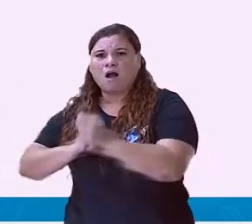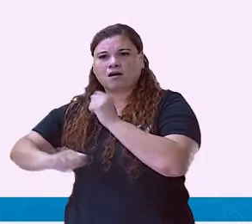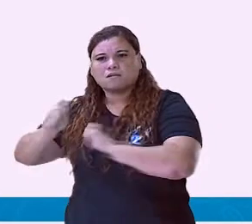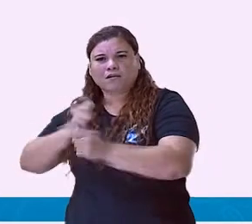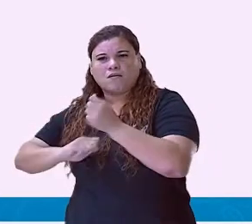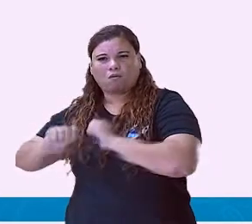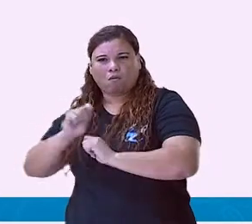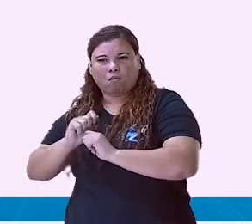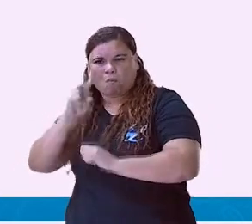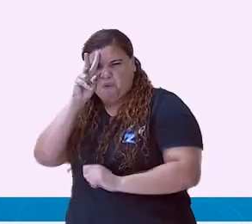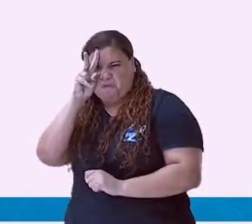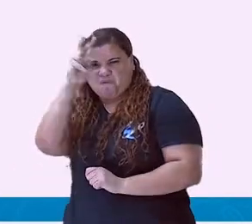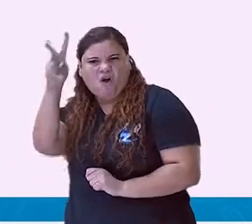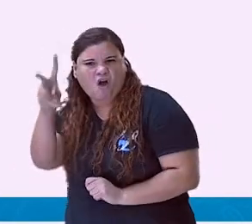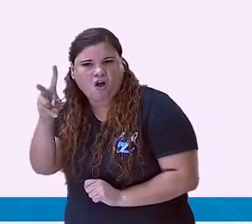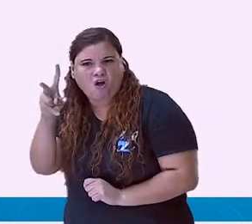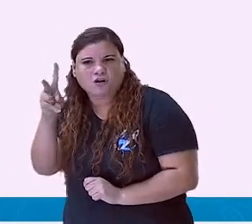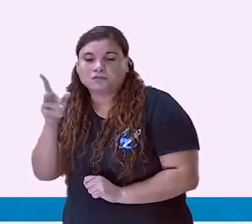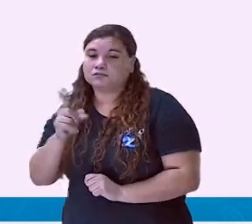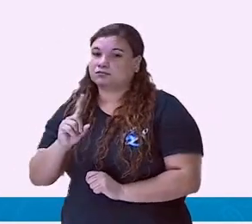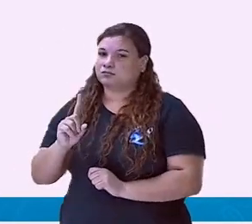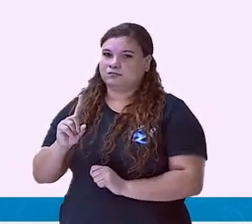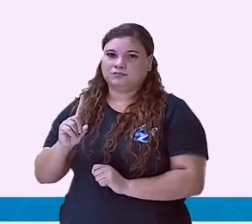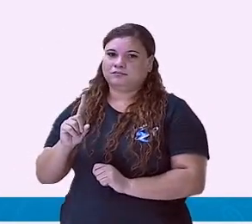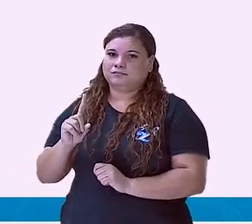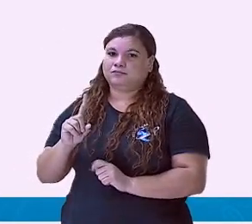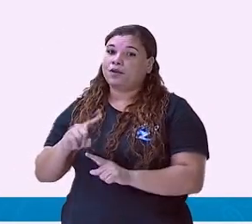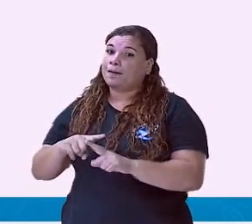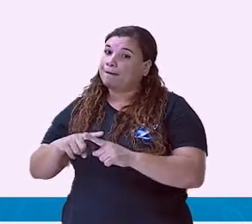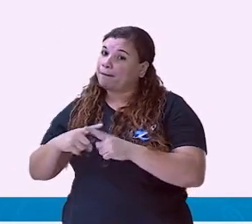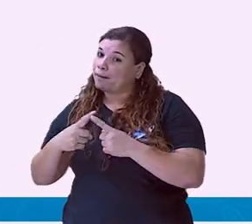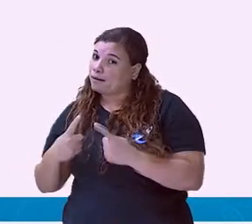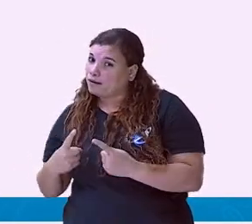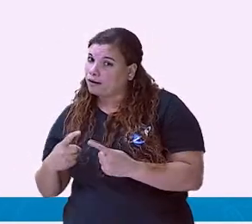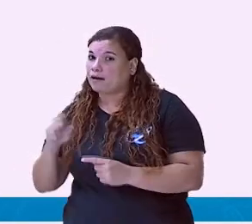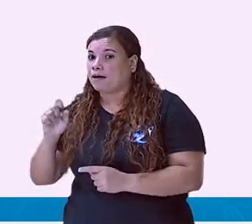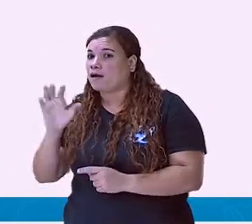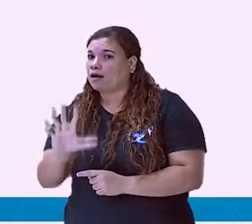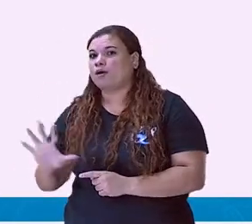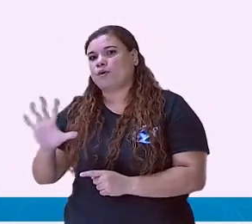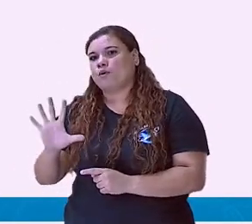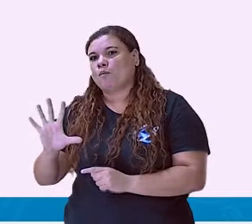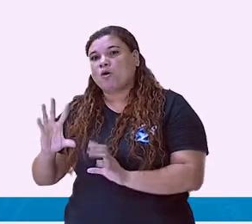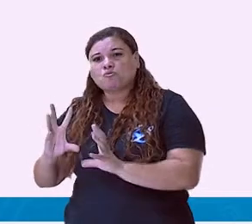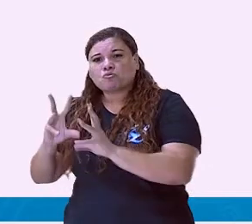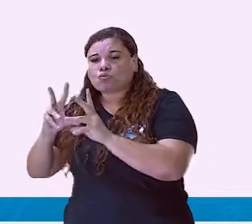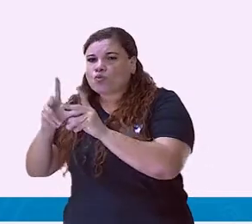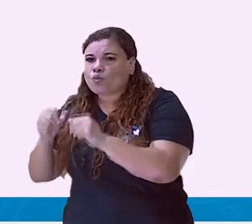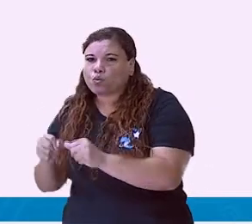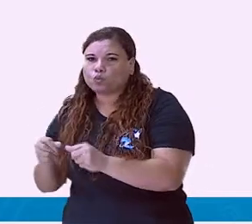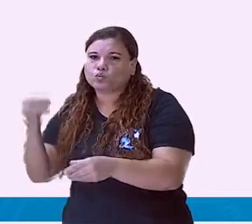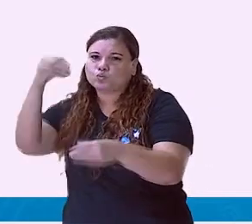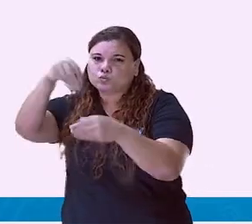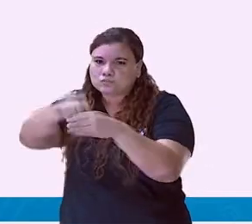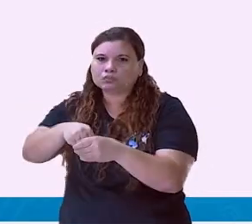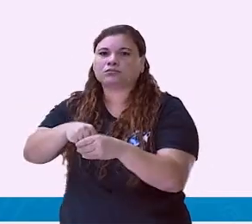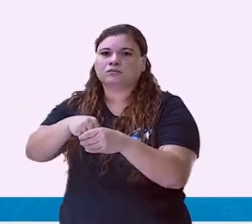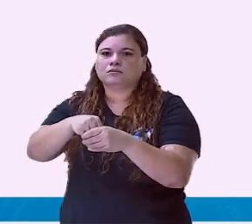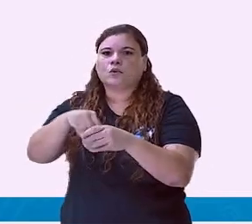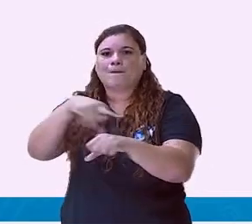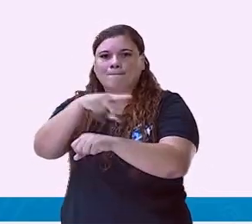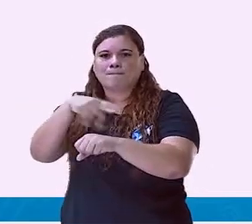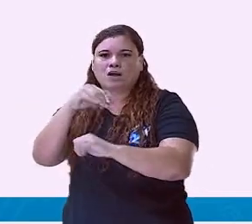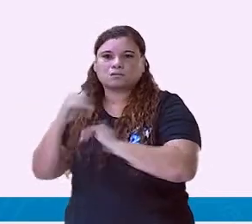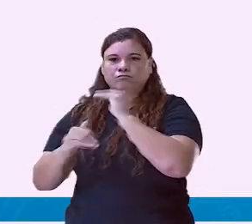expressiva, mas o continente europeu foi colocado todo na parte dos países